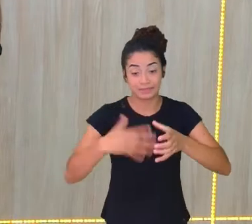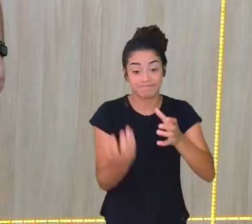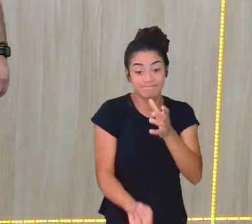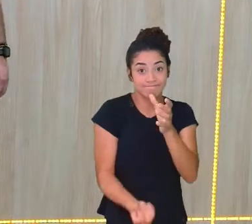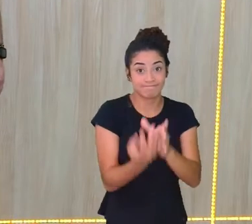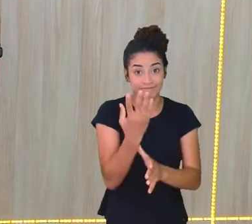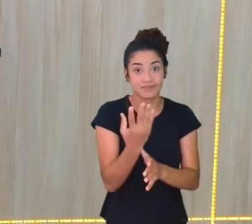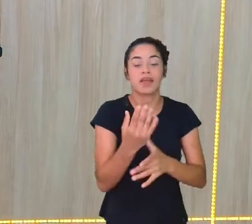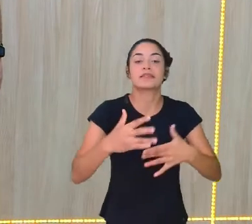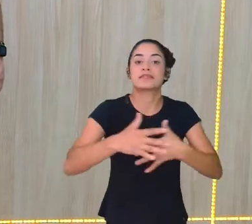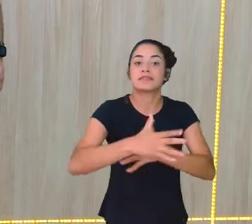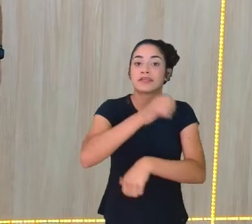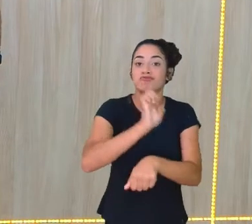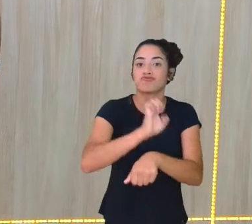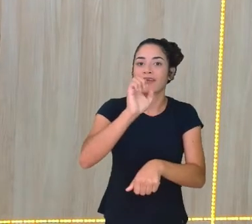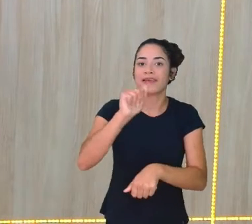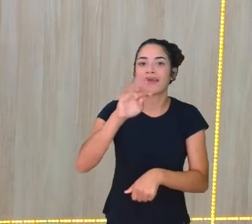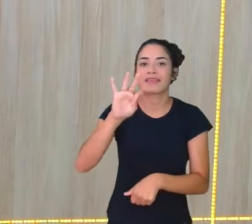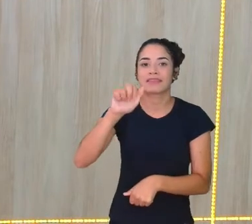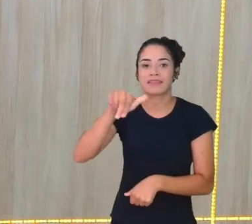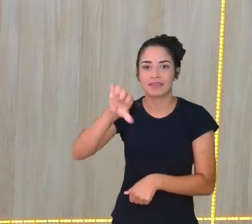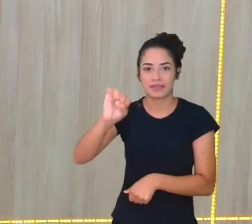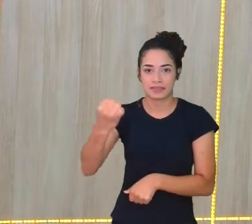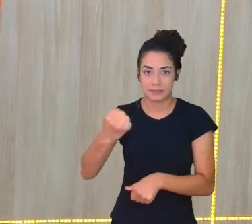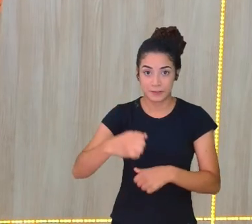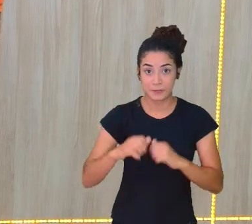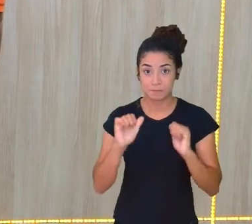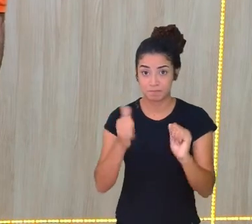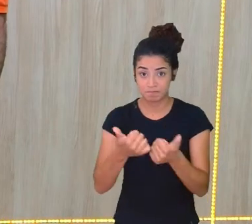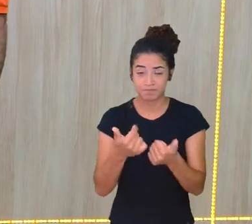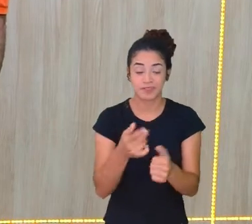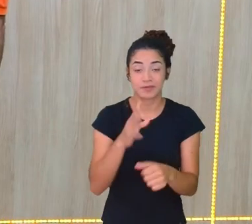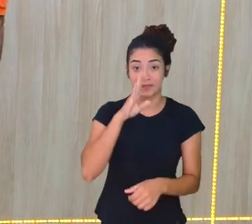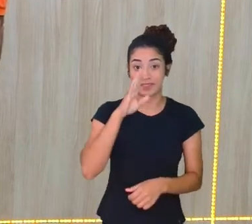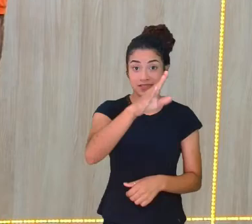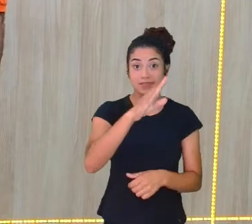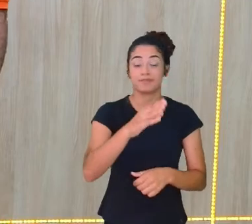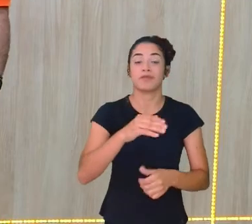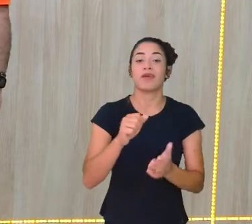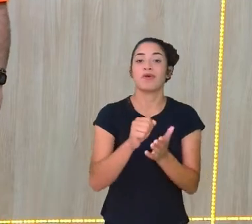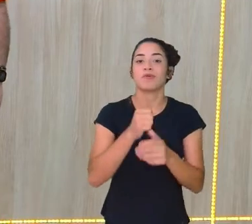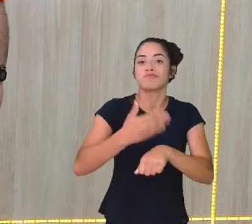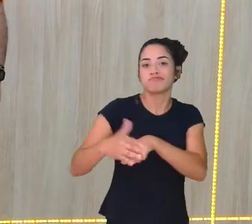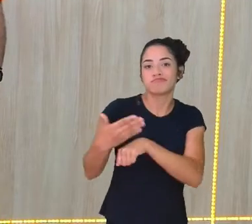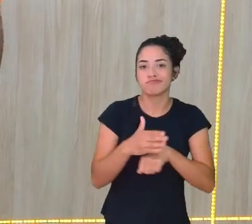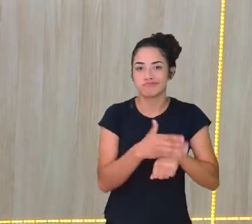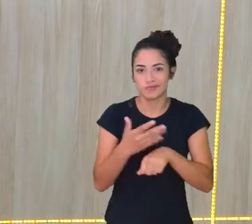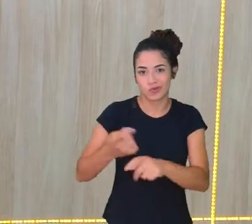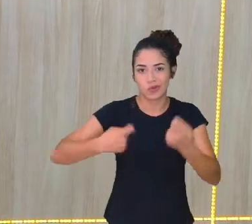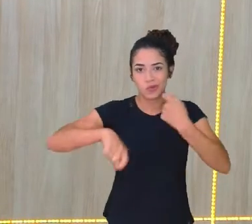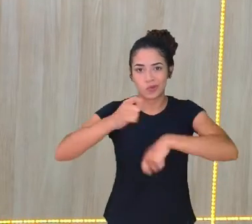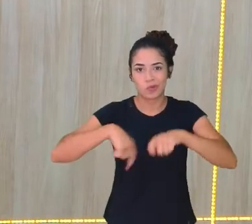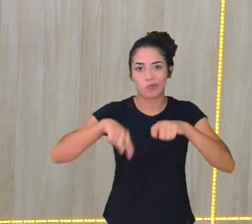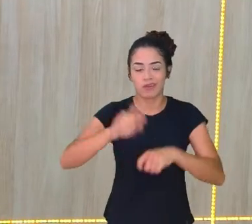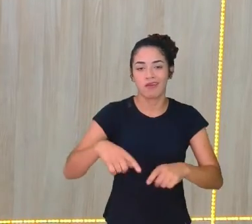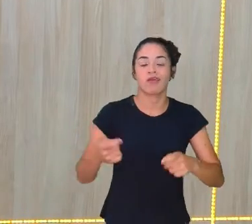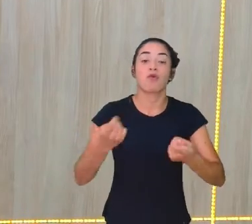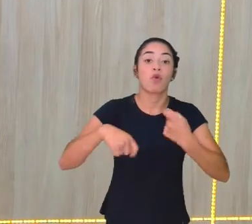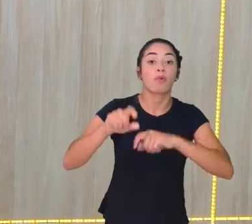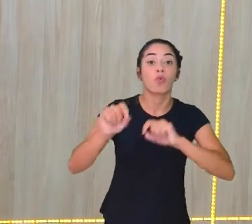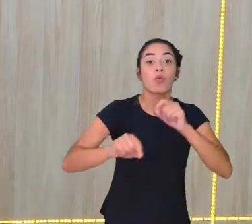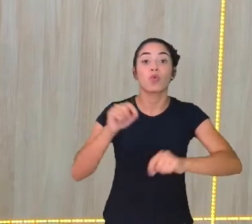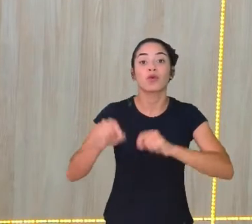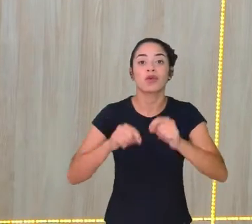fundando a cidade-estado de Atenas. A principal atividade econômica era o comércio marítimo, né, a partir do porto de